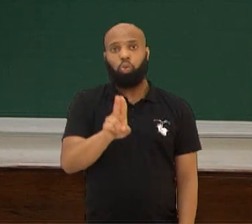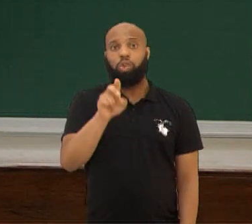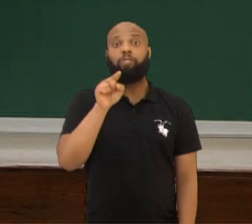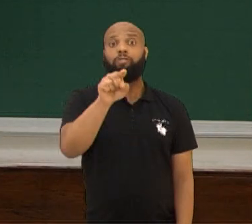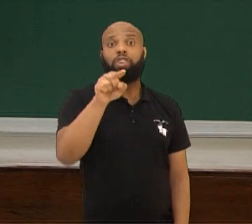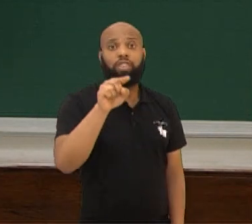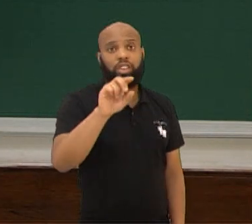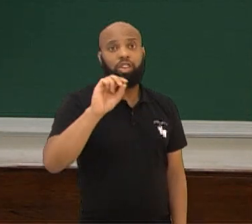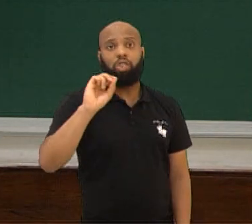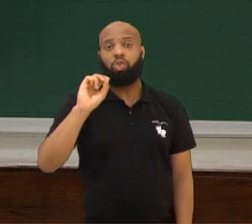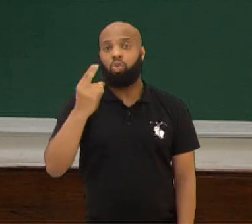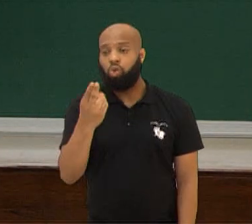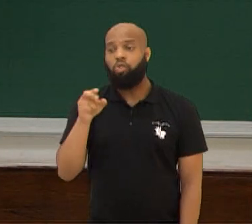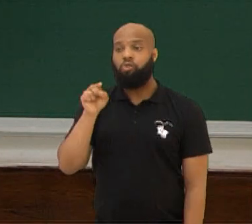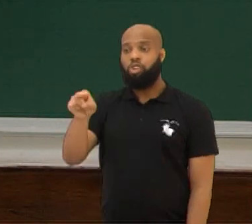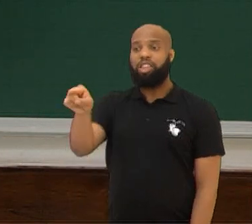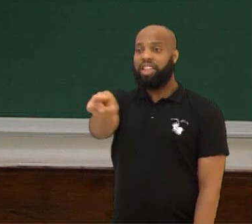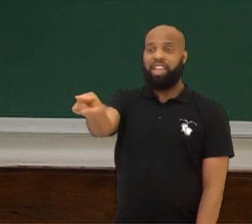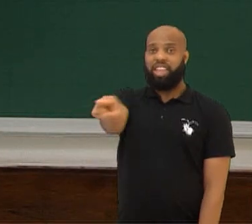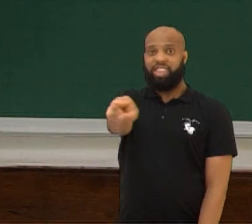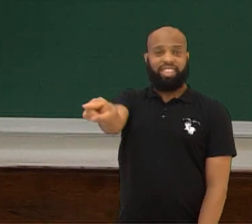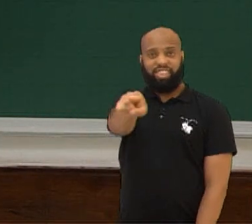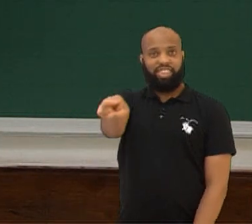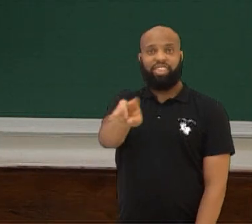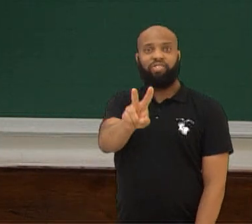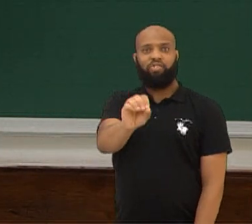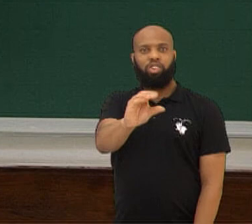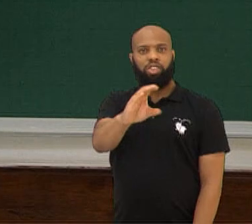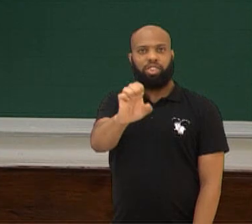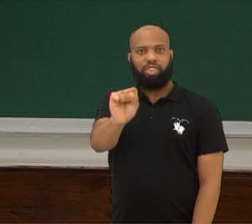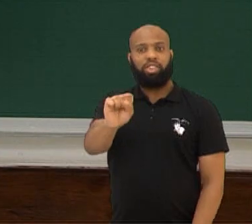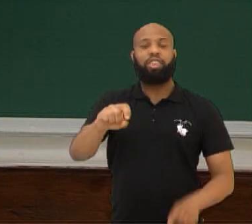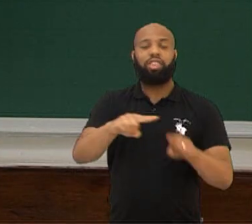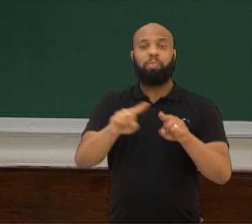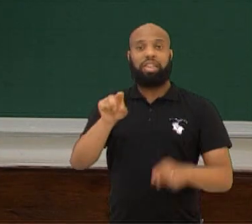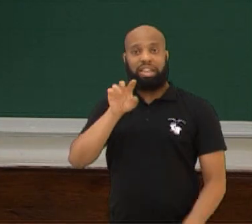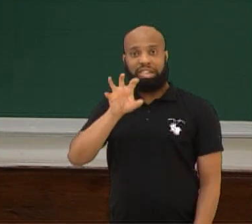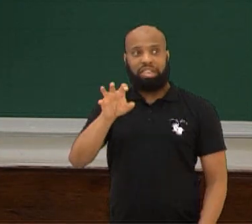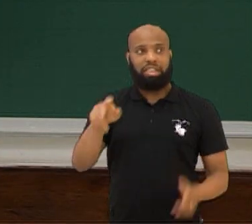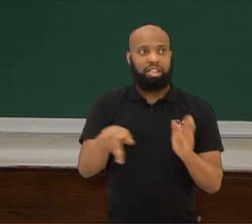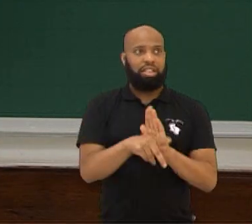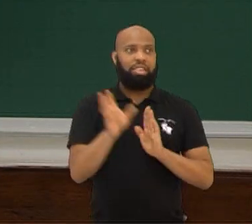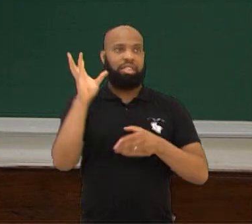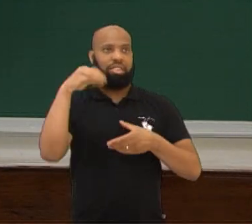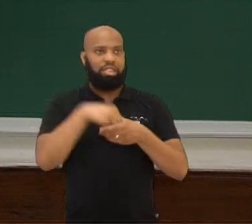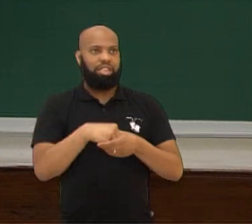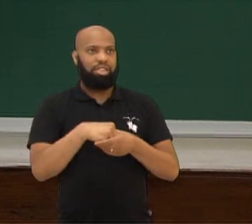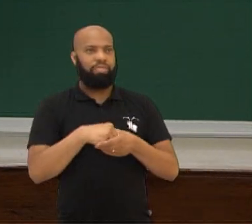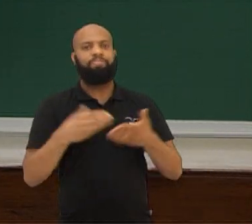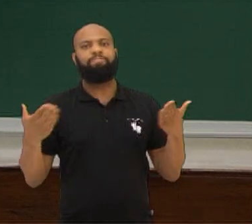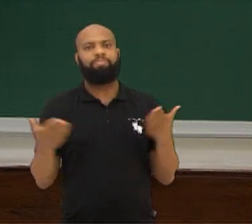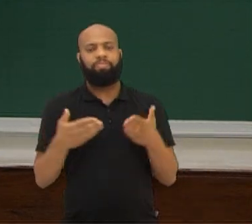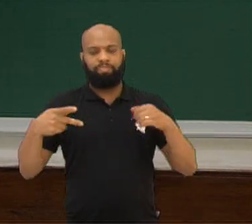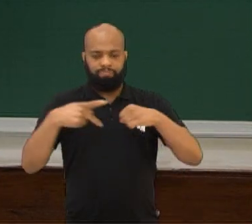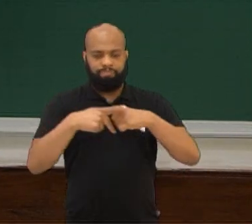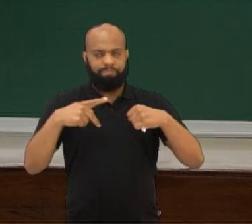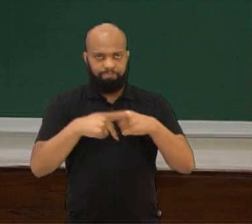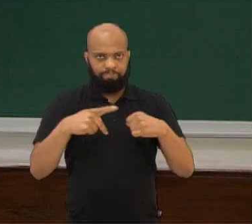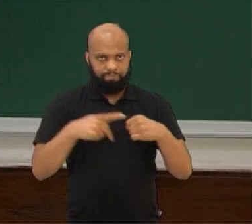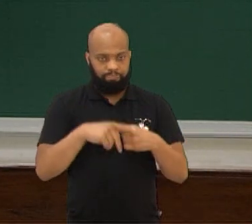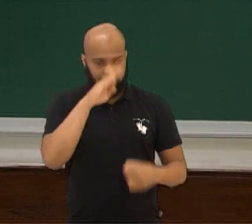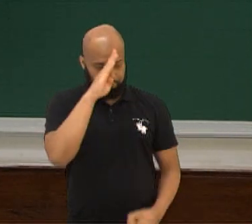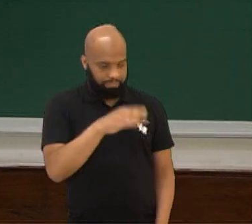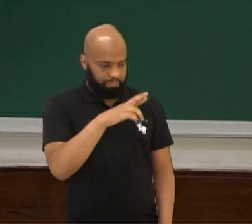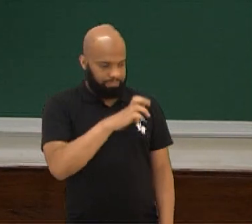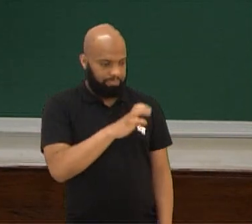você ou vocês, ok? Mas esses, o você e o vocês, não fazem parte aqui dos pronomes pessoais do caso